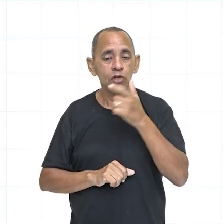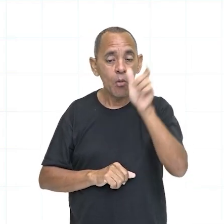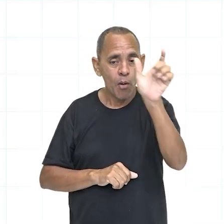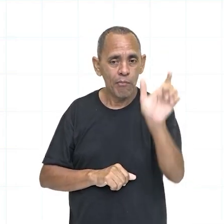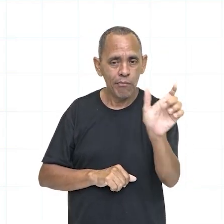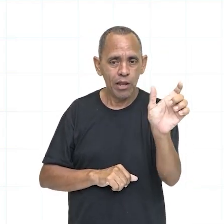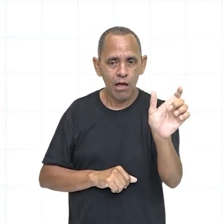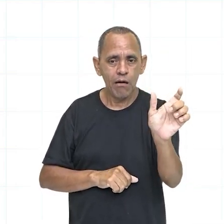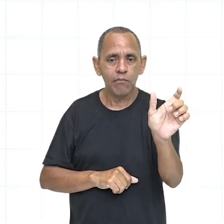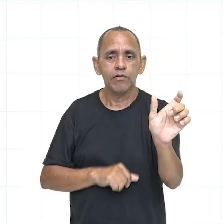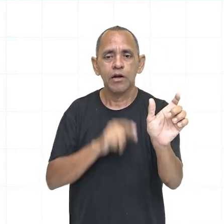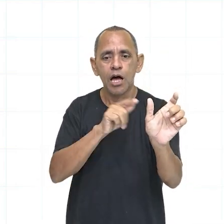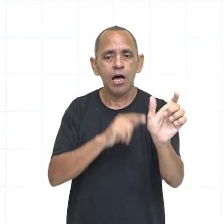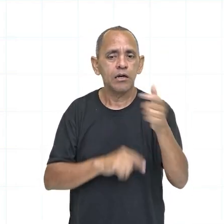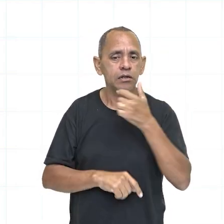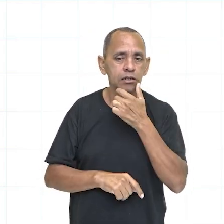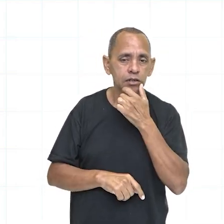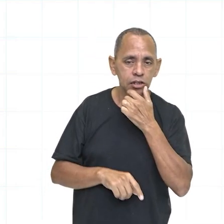portanto.